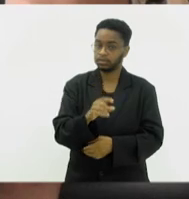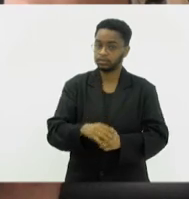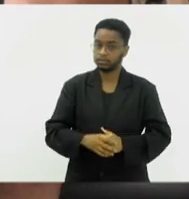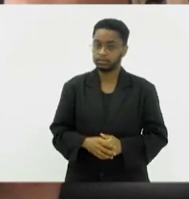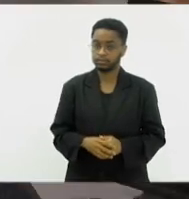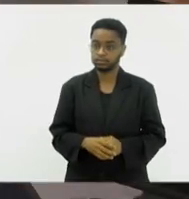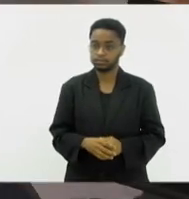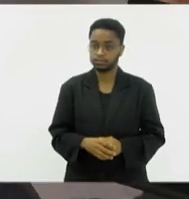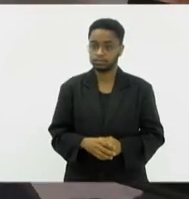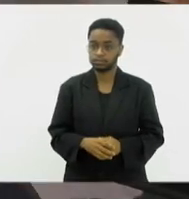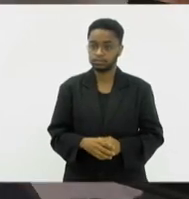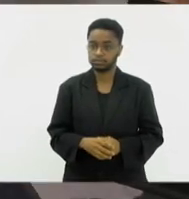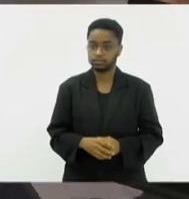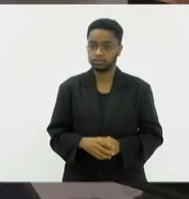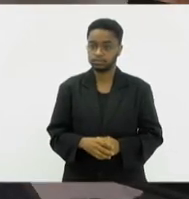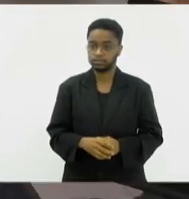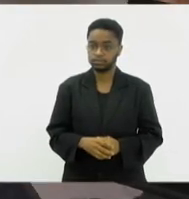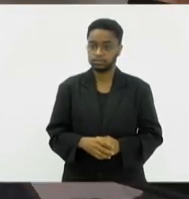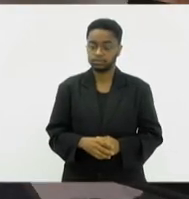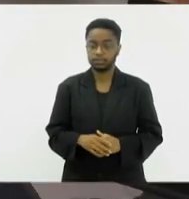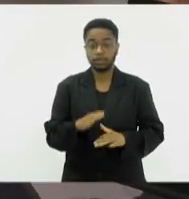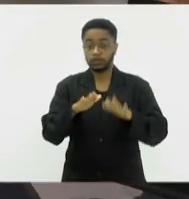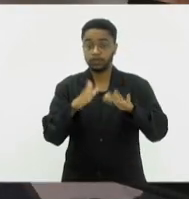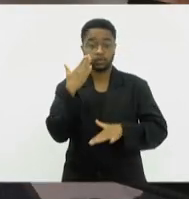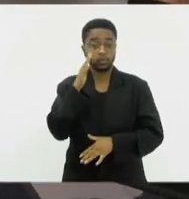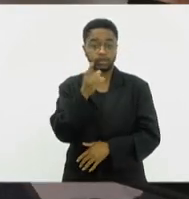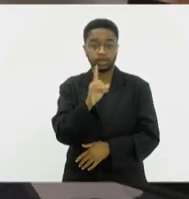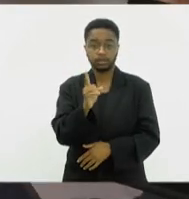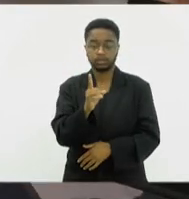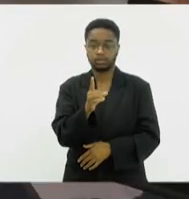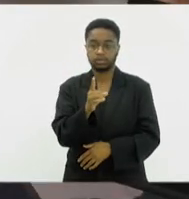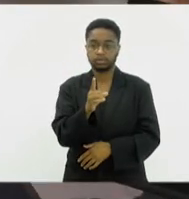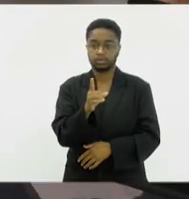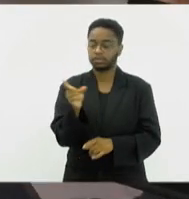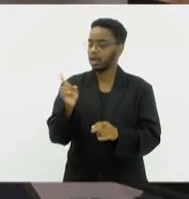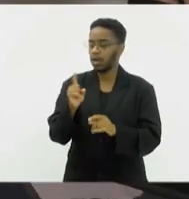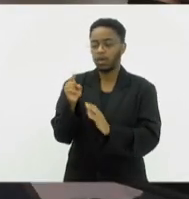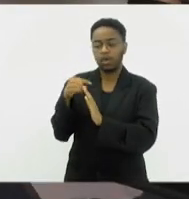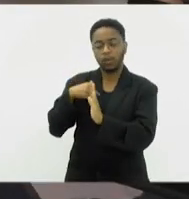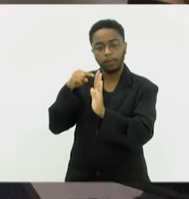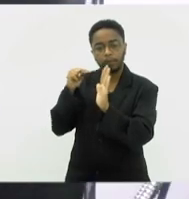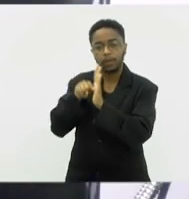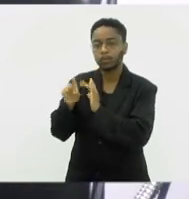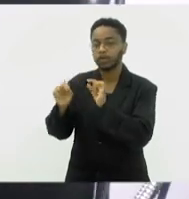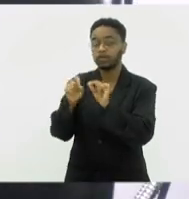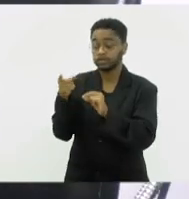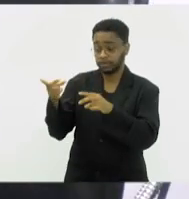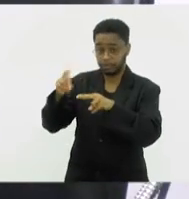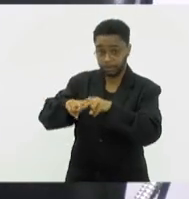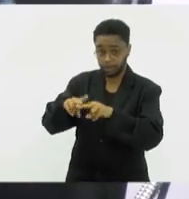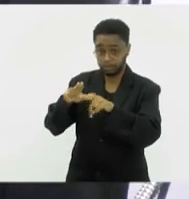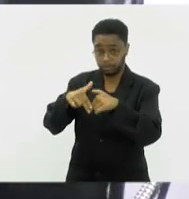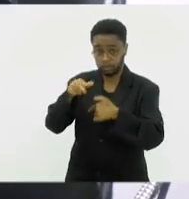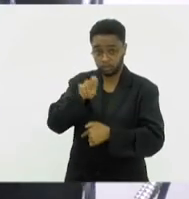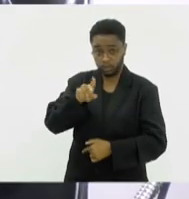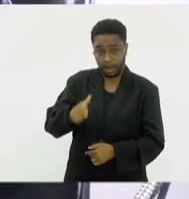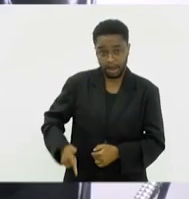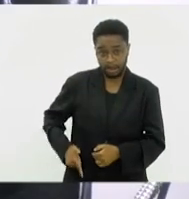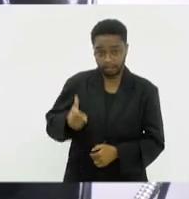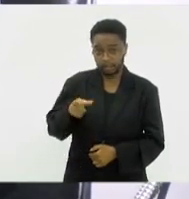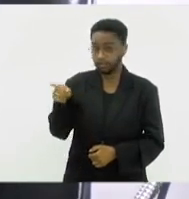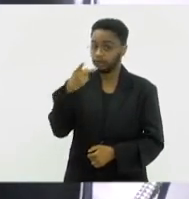se... Então, retificando a pergunta, a resposta não. A pergunta inicial minha foi: o senhor ficou preso pelo porte de arma?